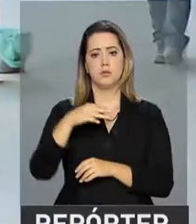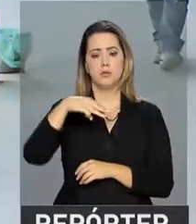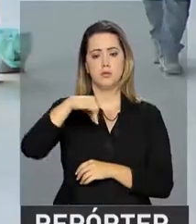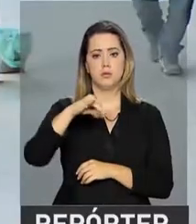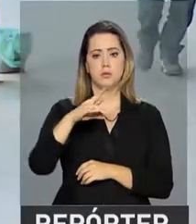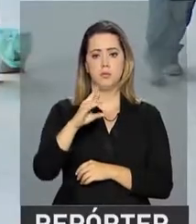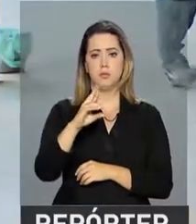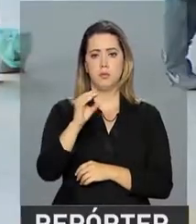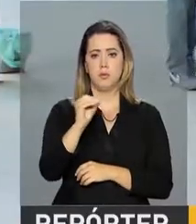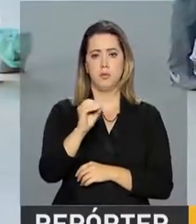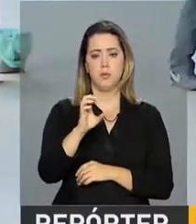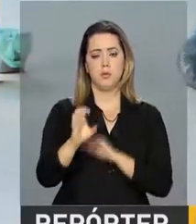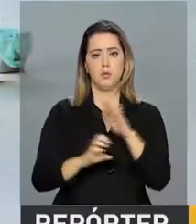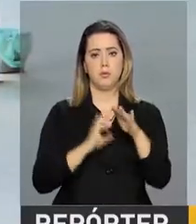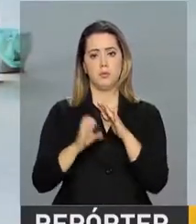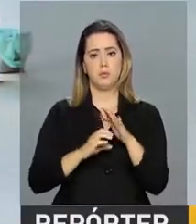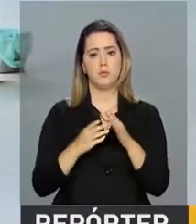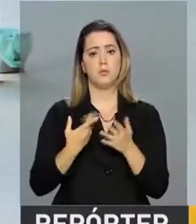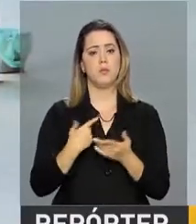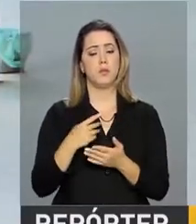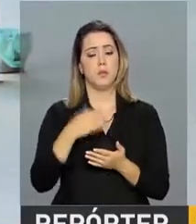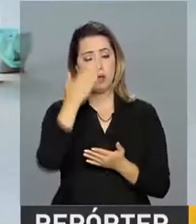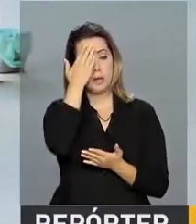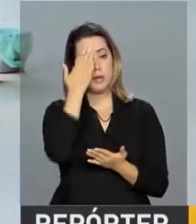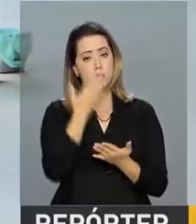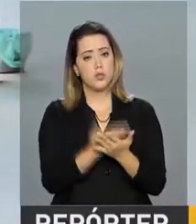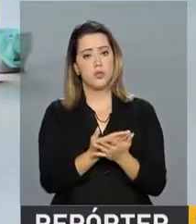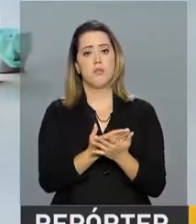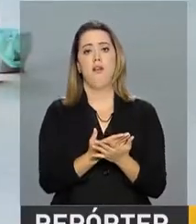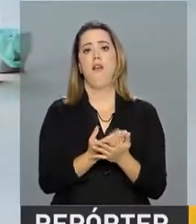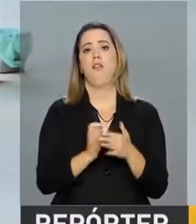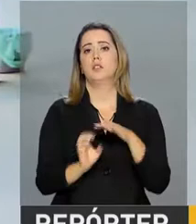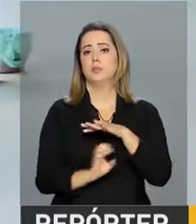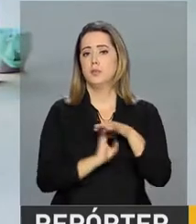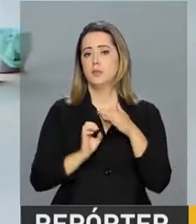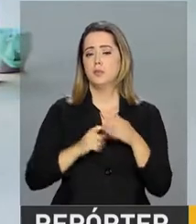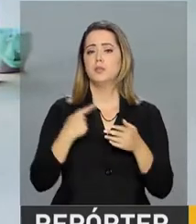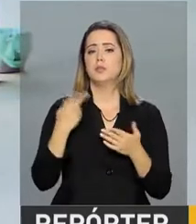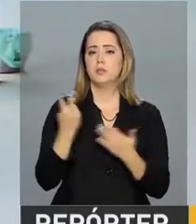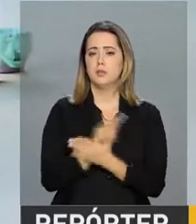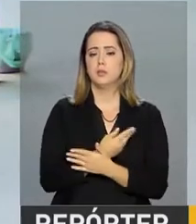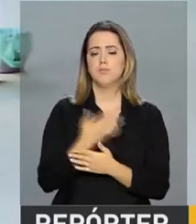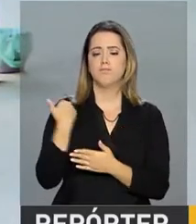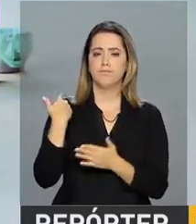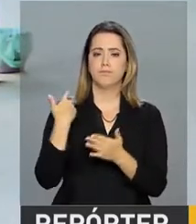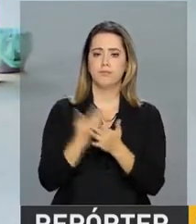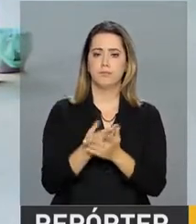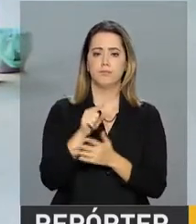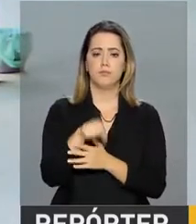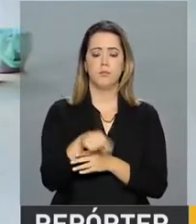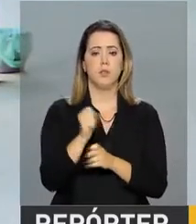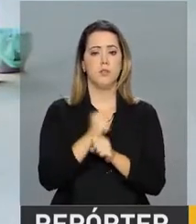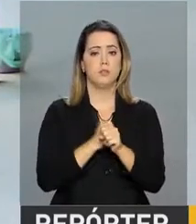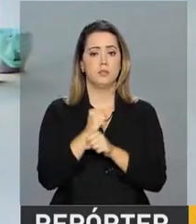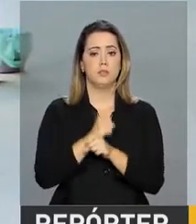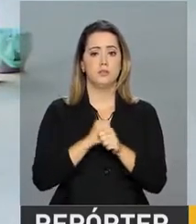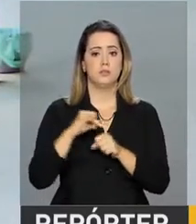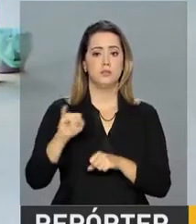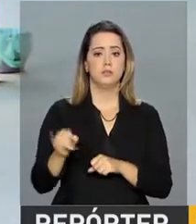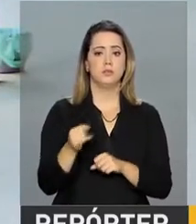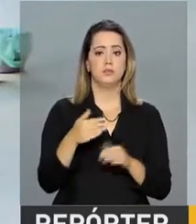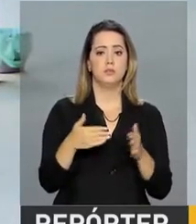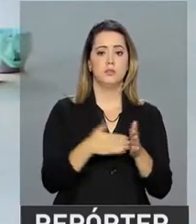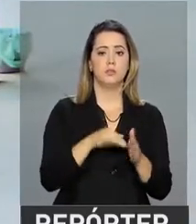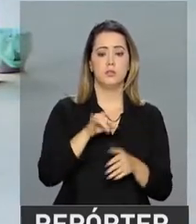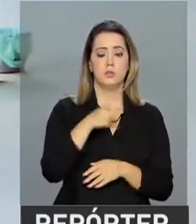apostar no empreendedorismo é o que muitos brasileiros têm feito nos últimos tempos só neste ano de janeiro a